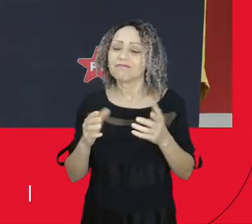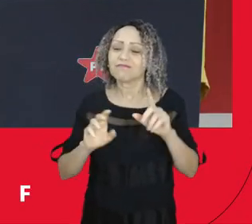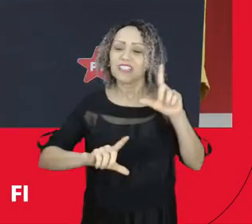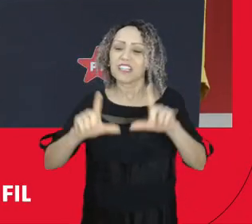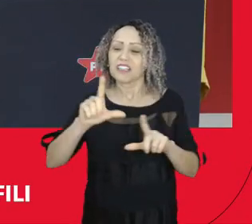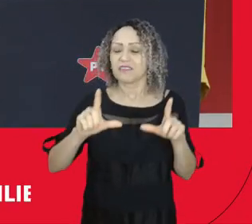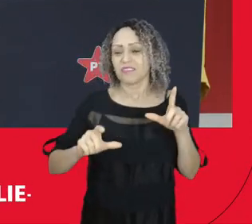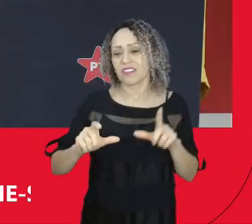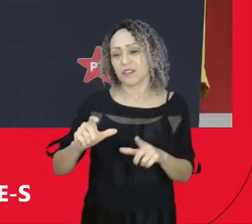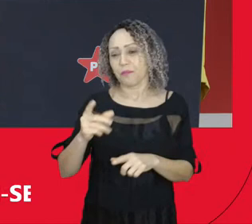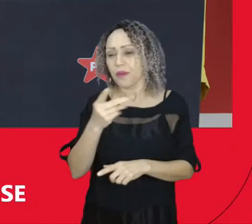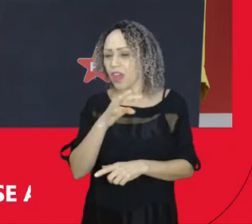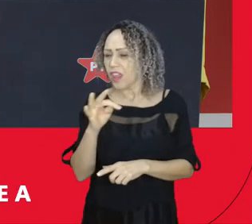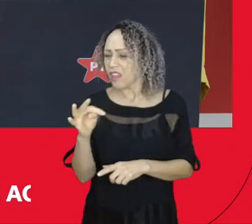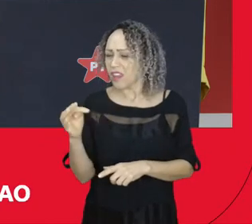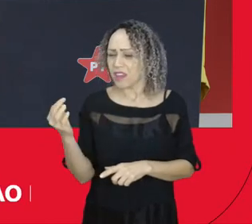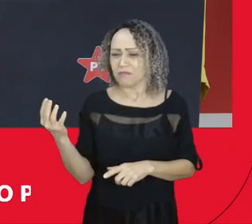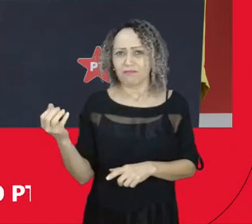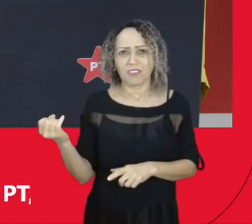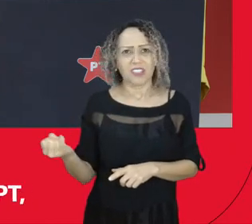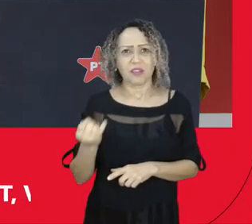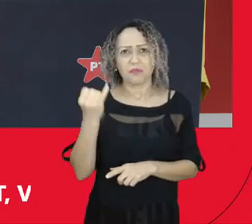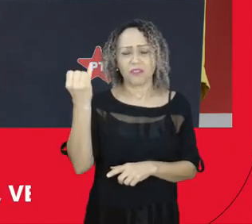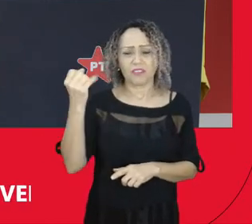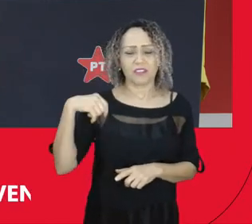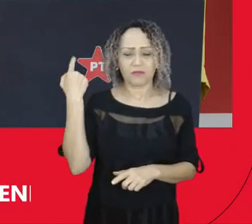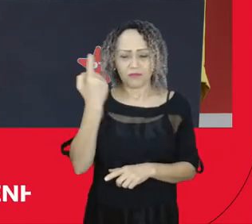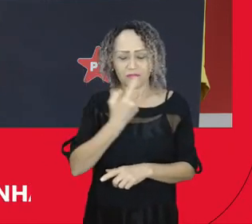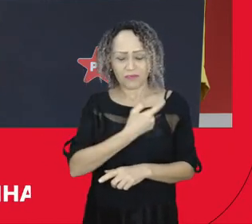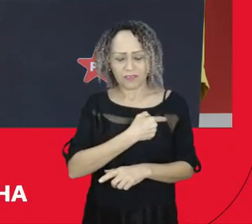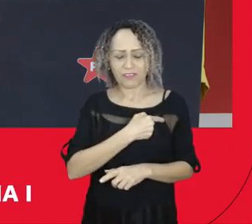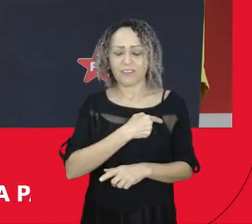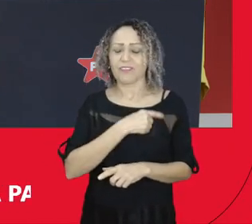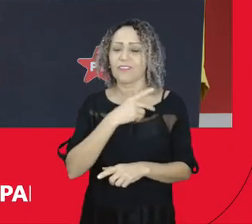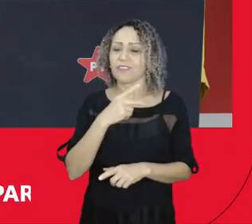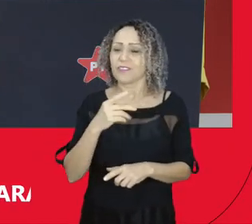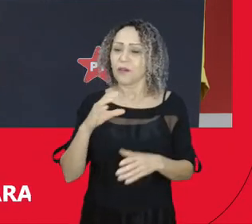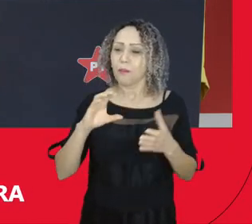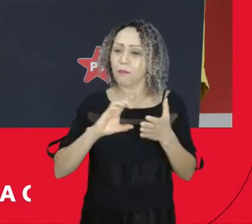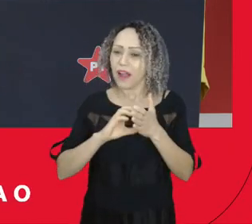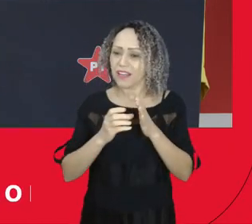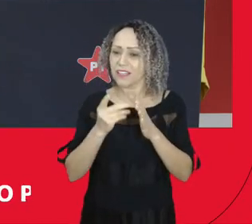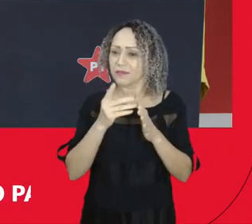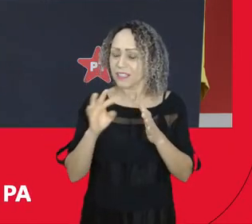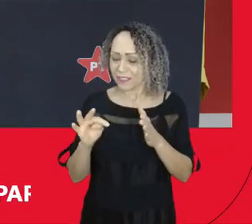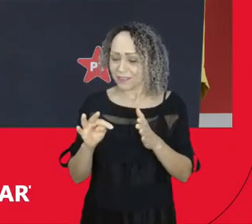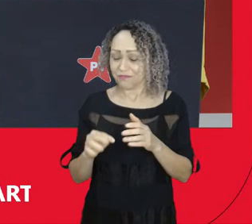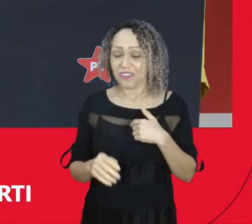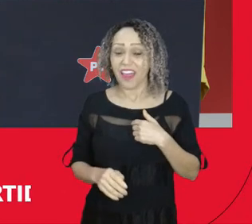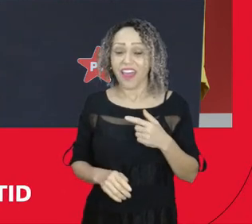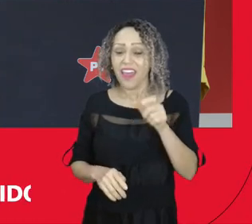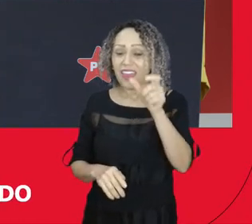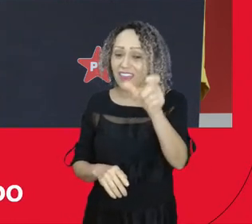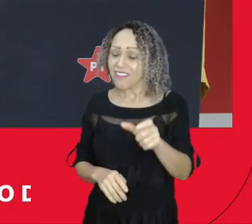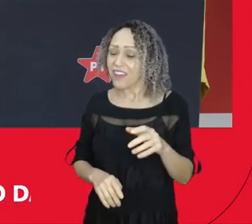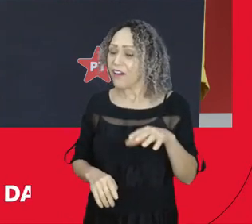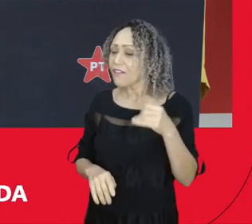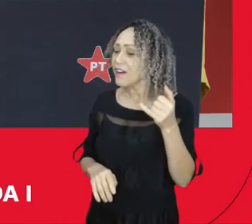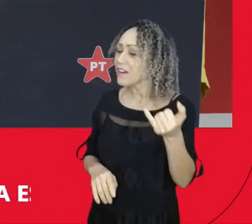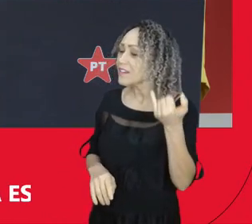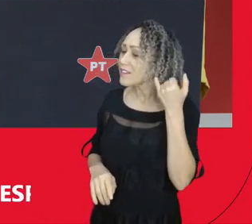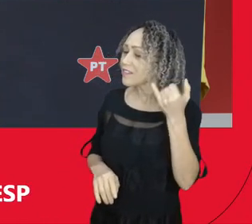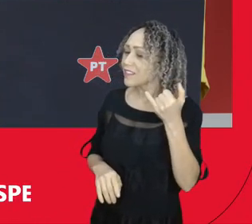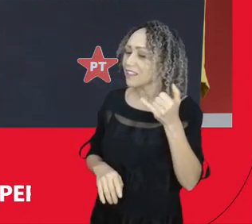nosso partido. Estava assistindo a minha xará, Tereza Campelo, né, que dá conta de um dos nossos grandes